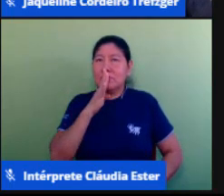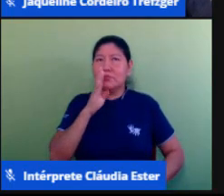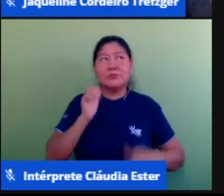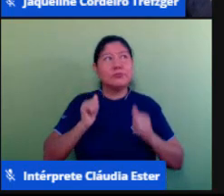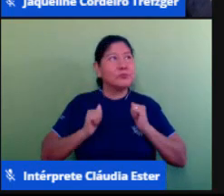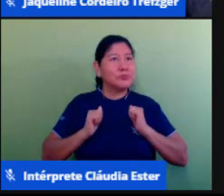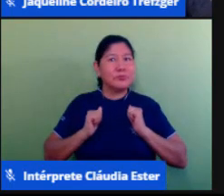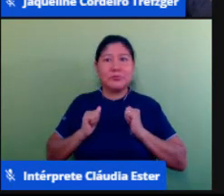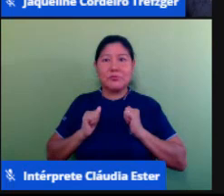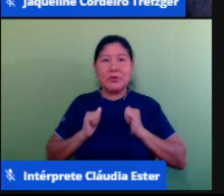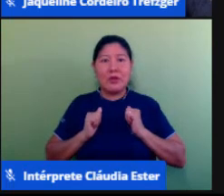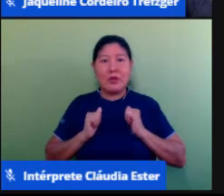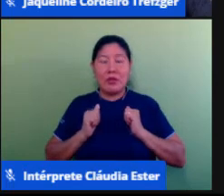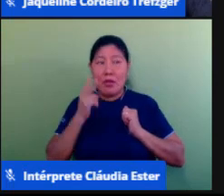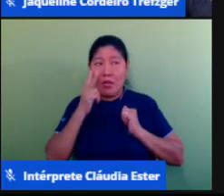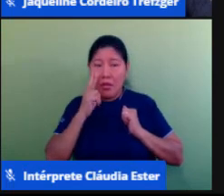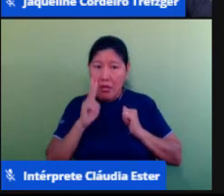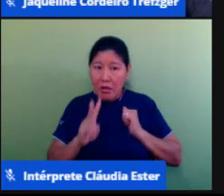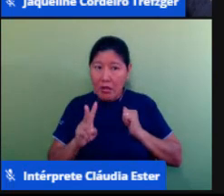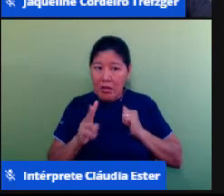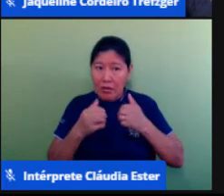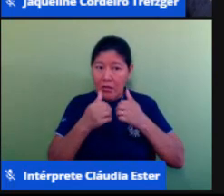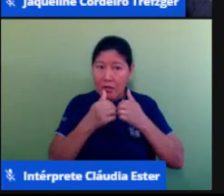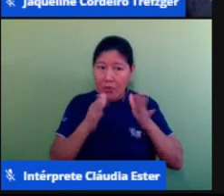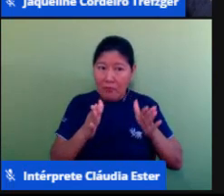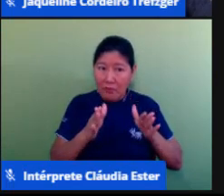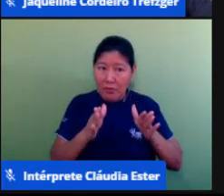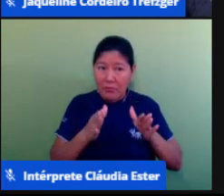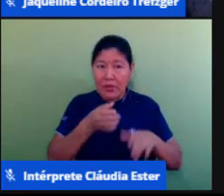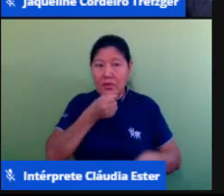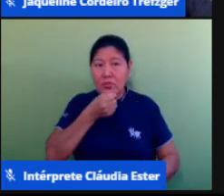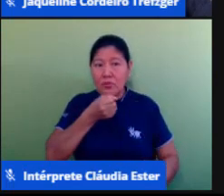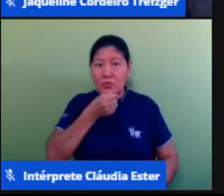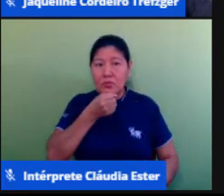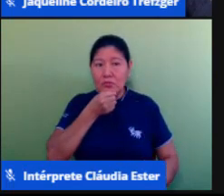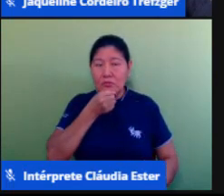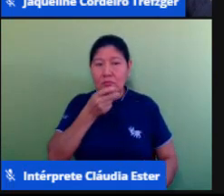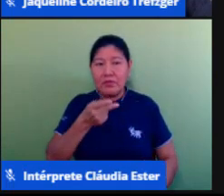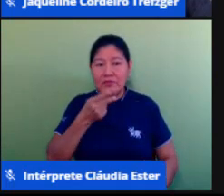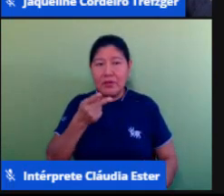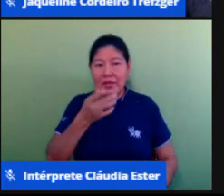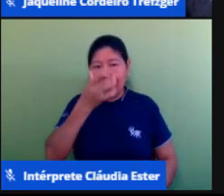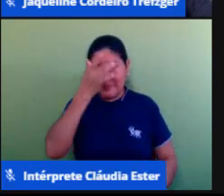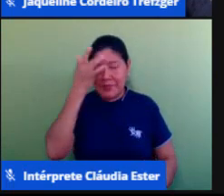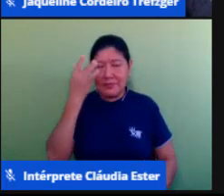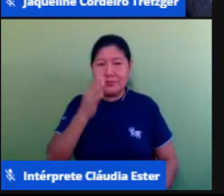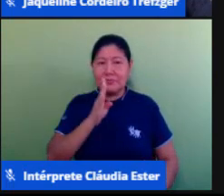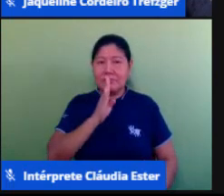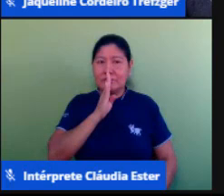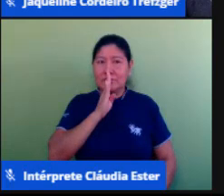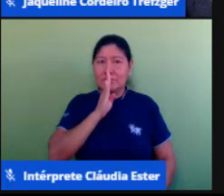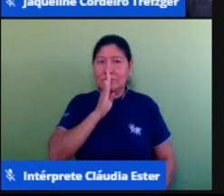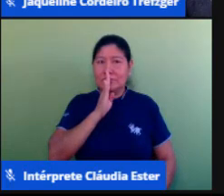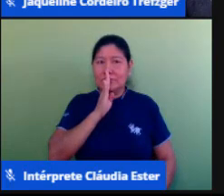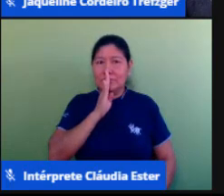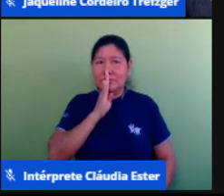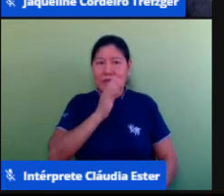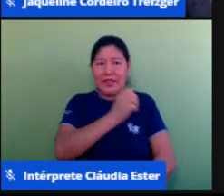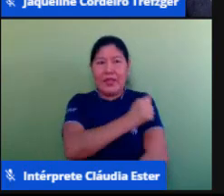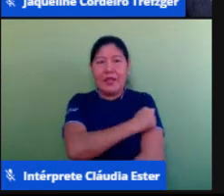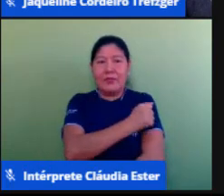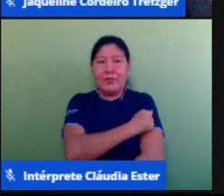falei, olha, eu vou abrir teu microfone para você falar teu nome, né? Aí eu abri o microfone e a pessoa quieta. Aí, de repente, um aluno